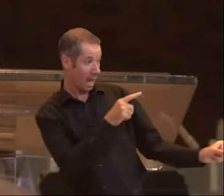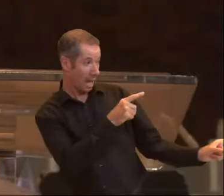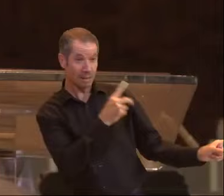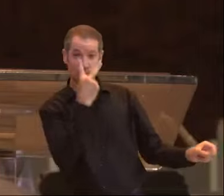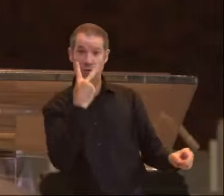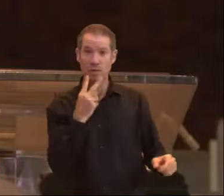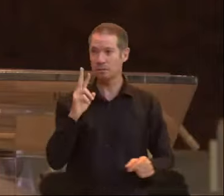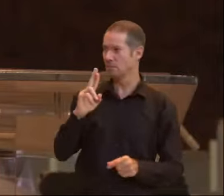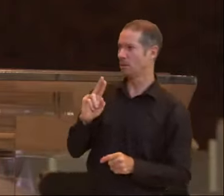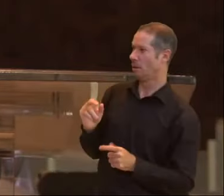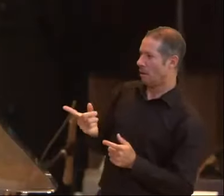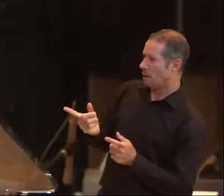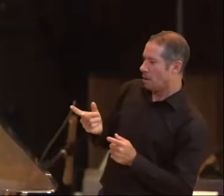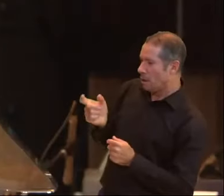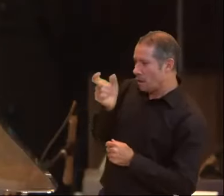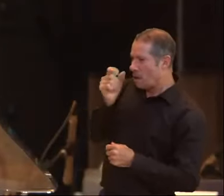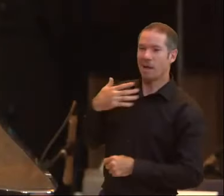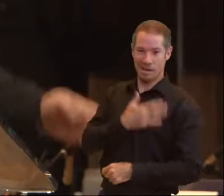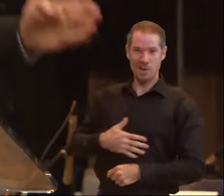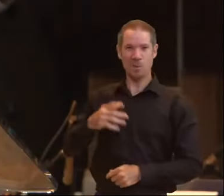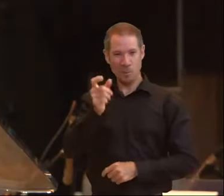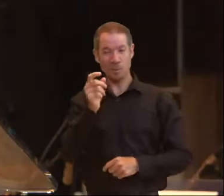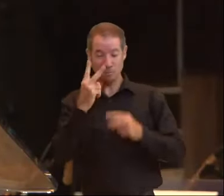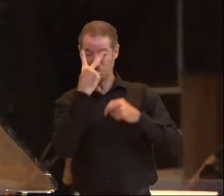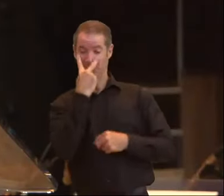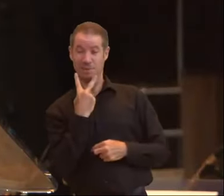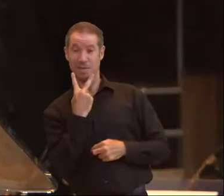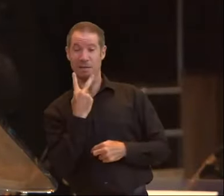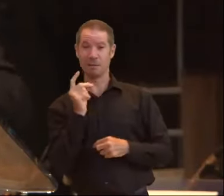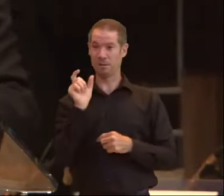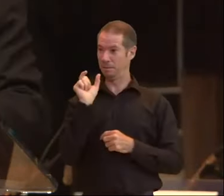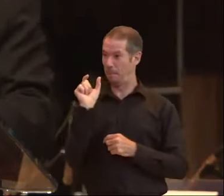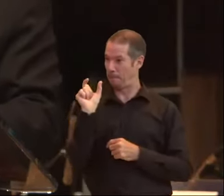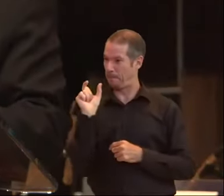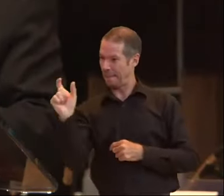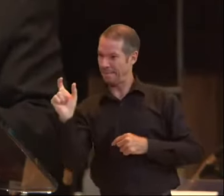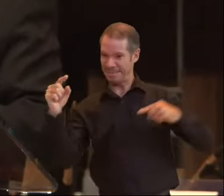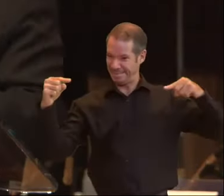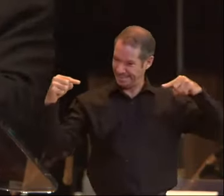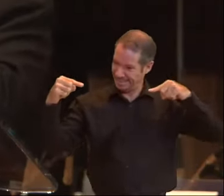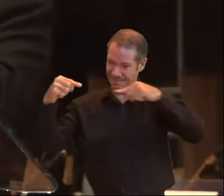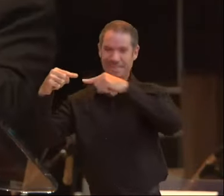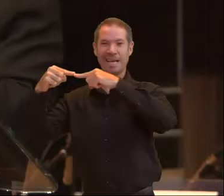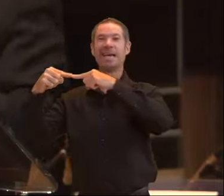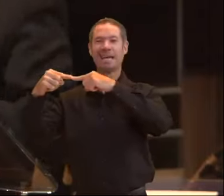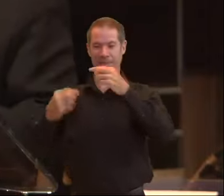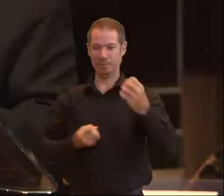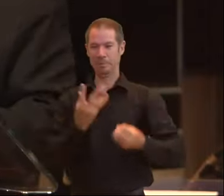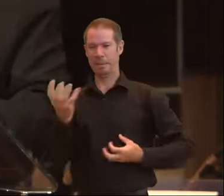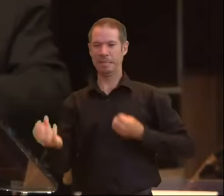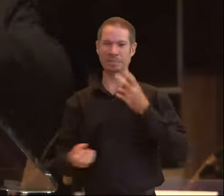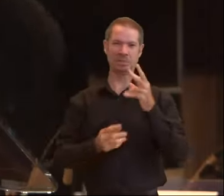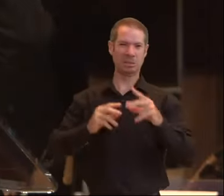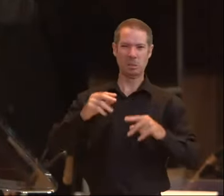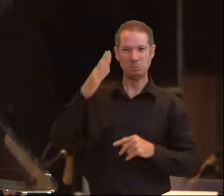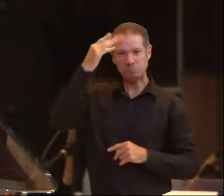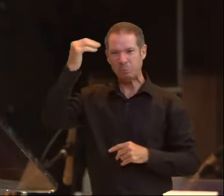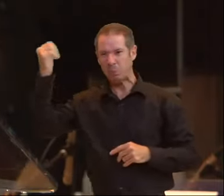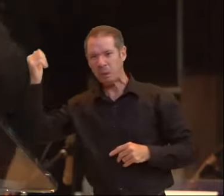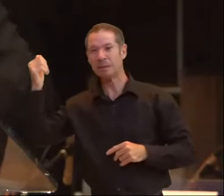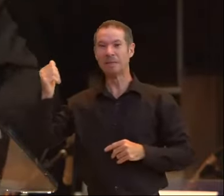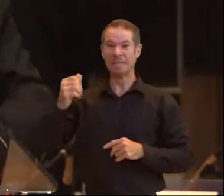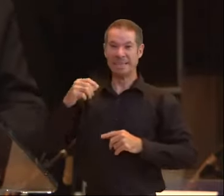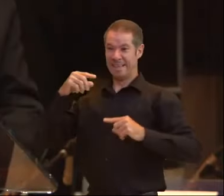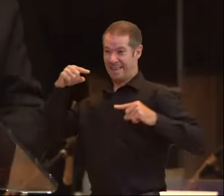muito interessante. Eu gosto desse cego, porque ele tem umas palavras diretas, como diz a expressão popular, né? Ele dá